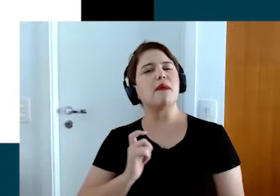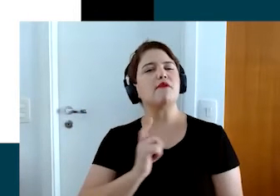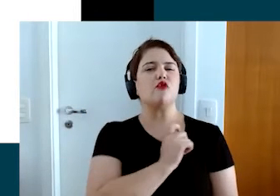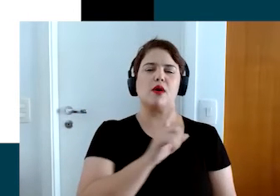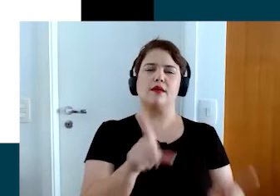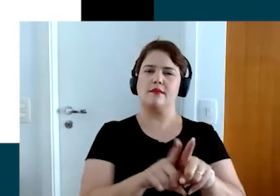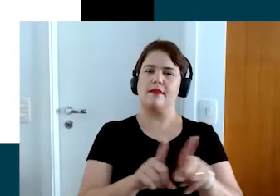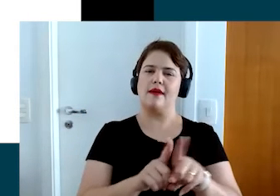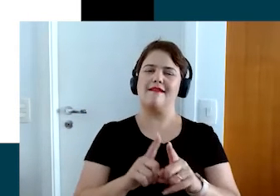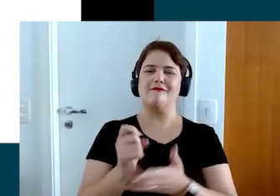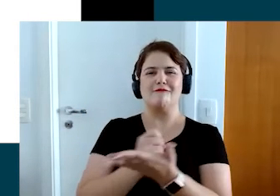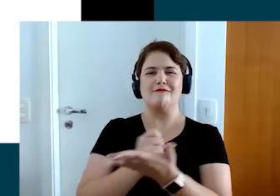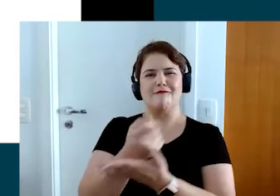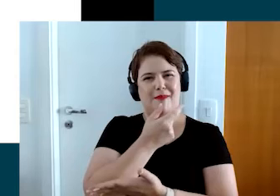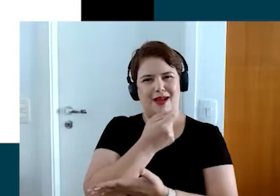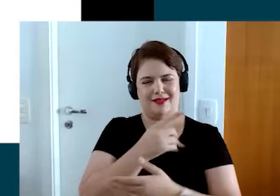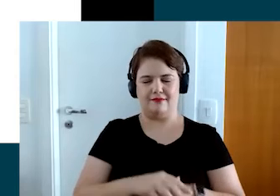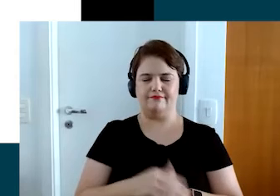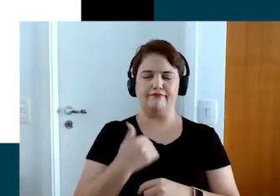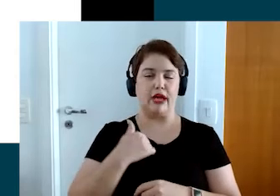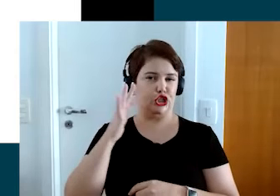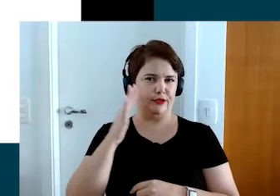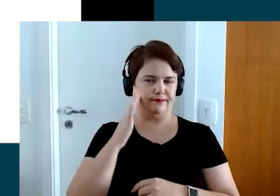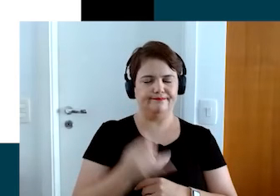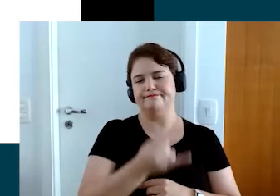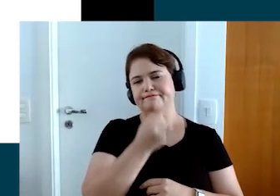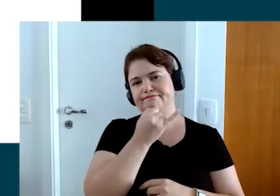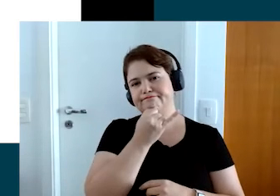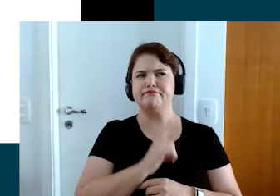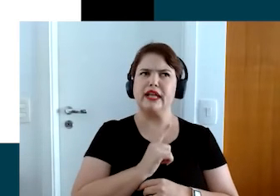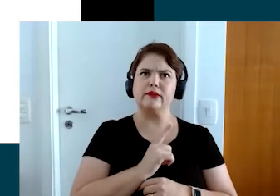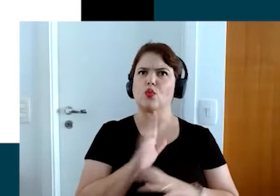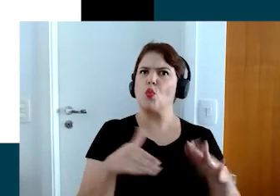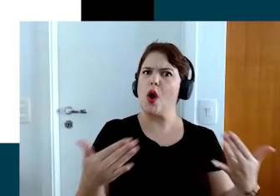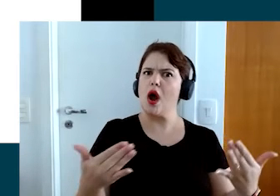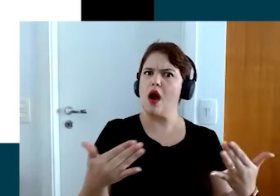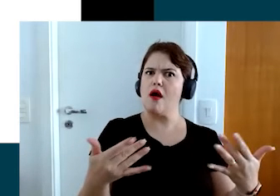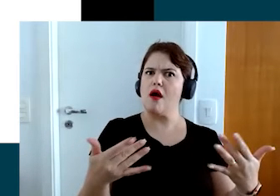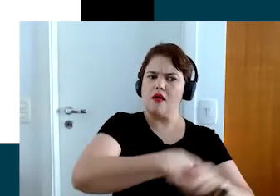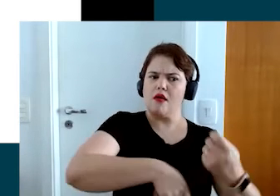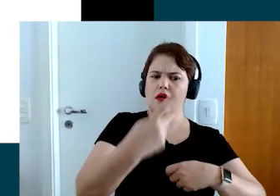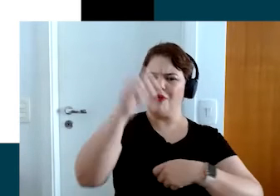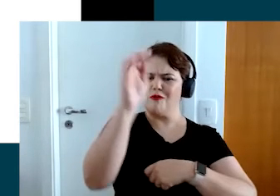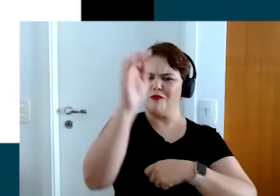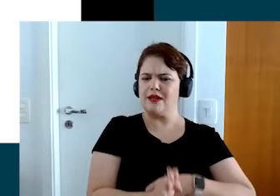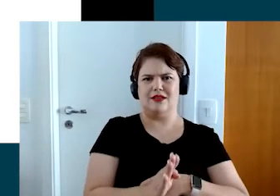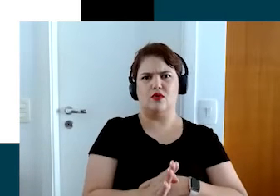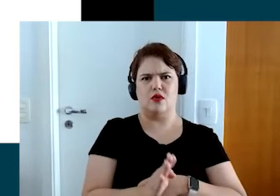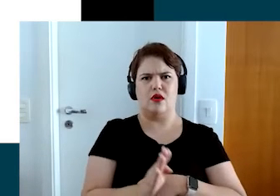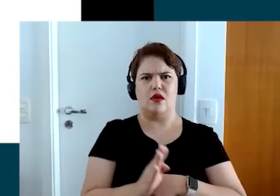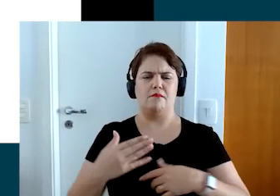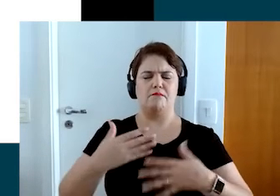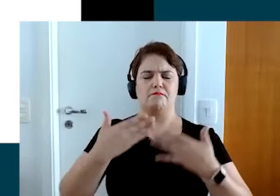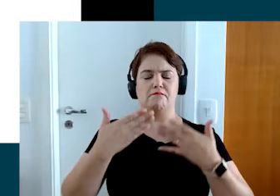Então, quando a gente vai analisar esses números de mercado, a gente tem, bom, o tamanho do mercado brasileiro de beleza, que é o segmento onde está inserido